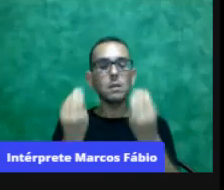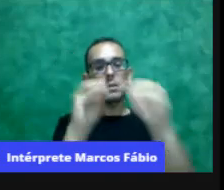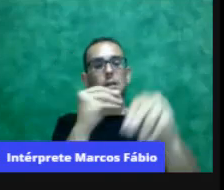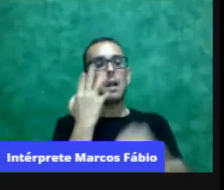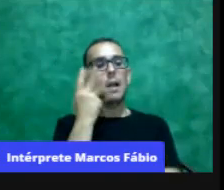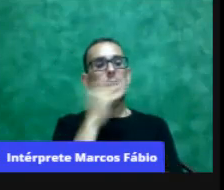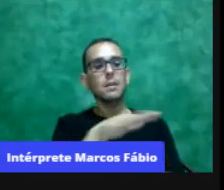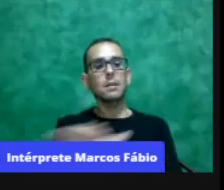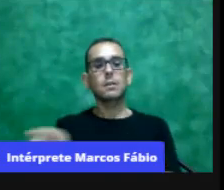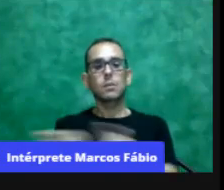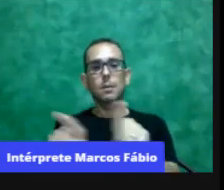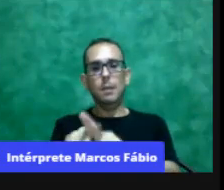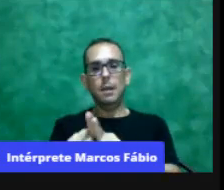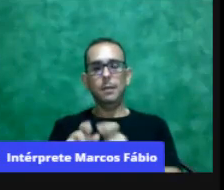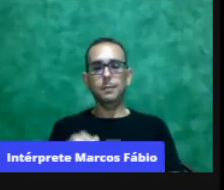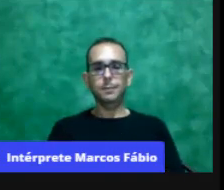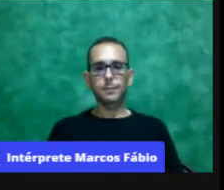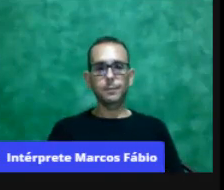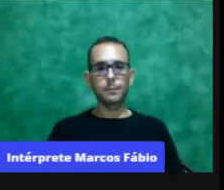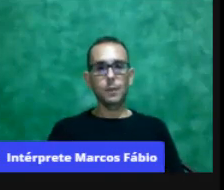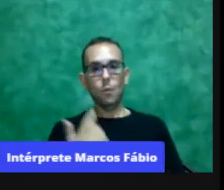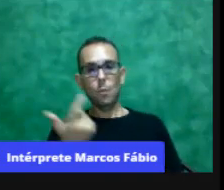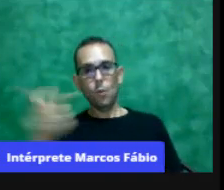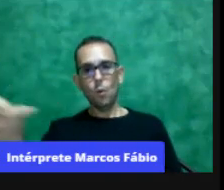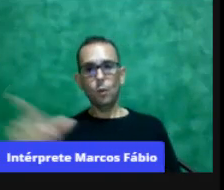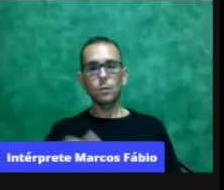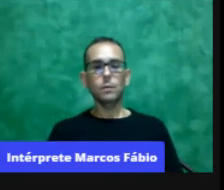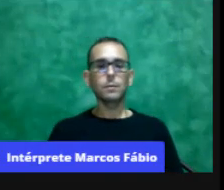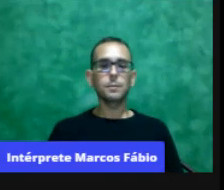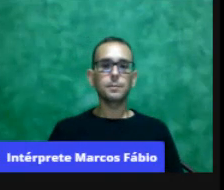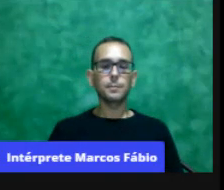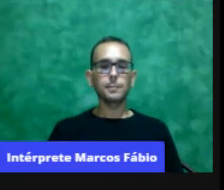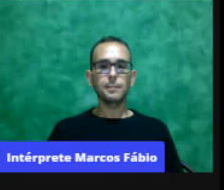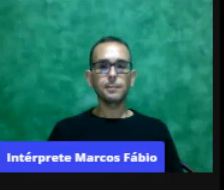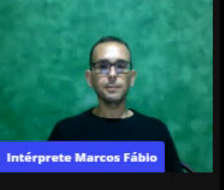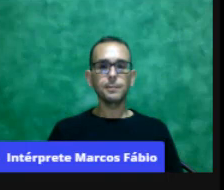infantil também. Bom, vamos para o próximo.